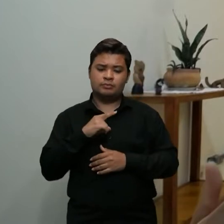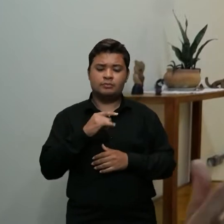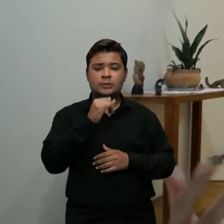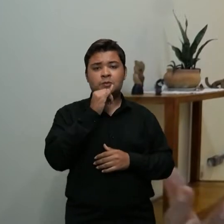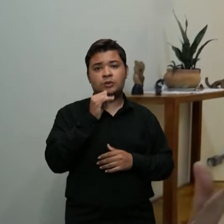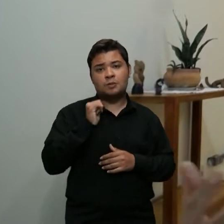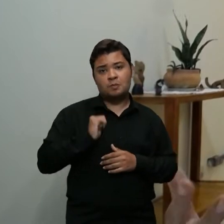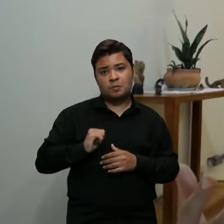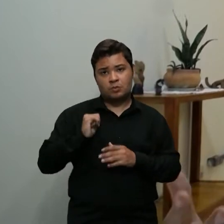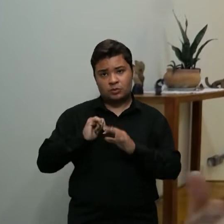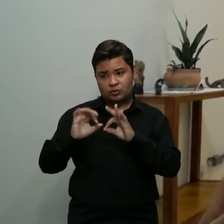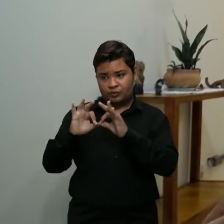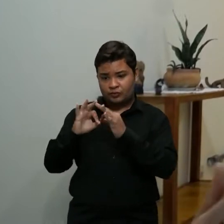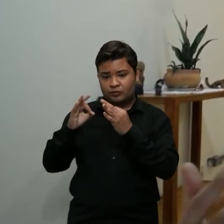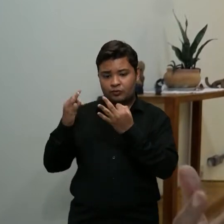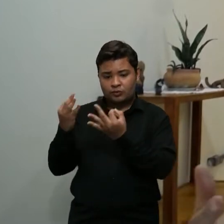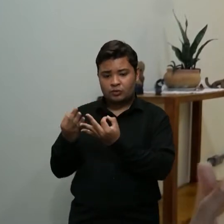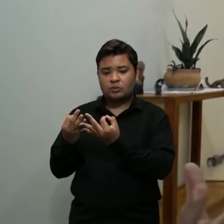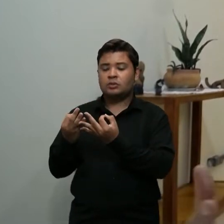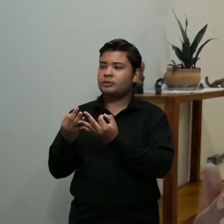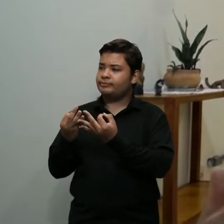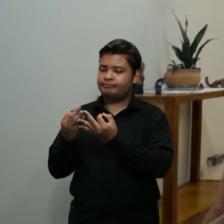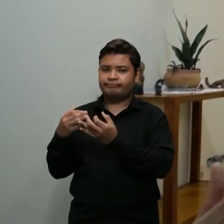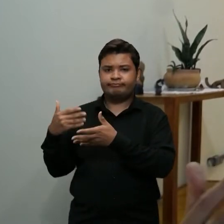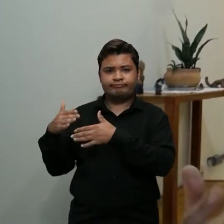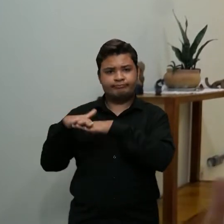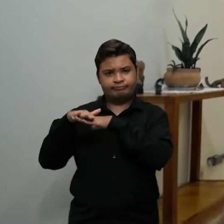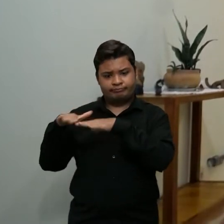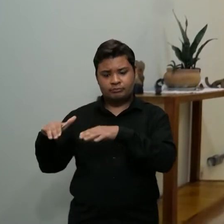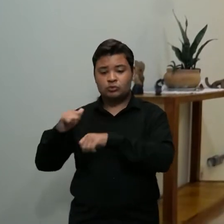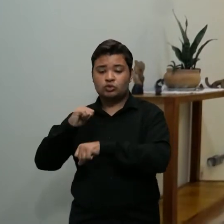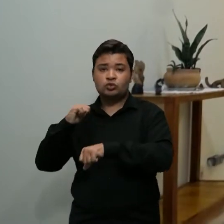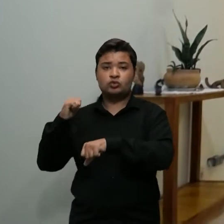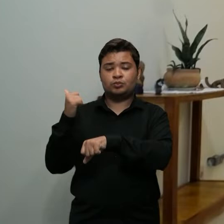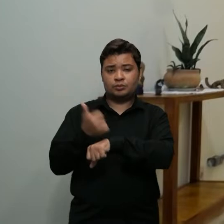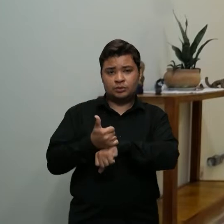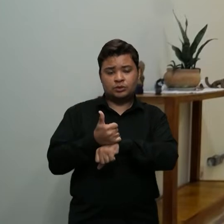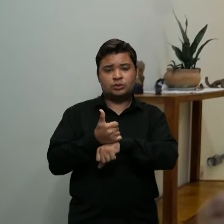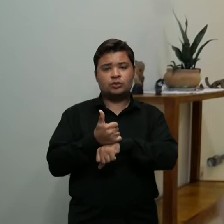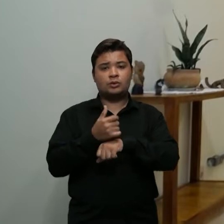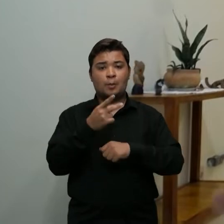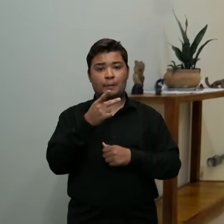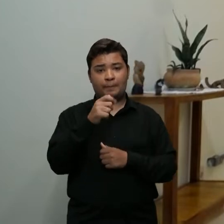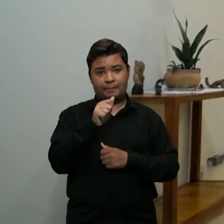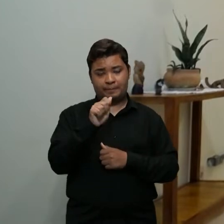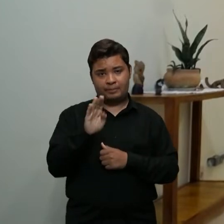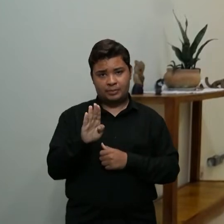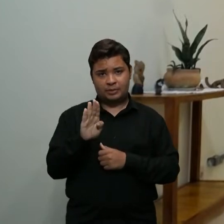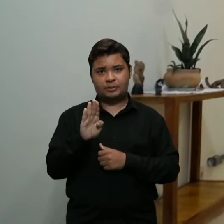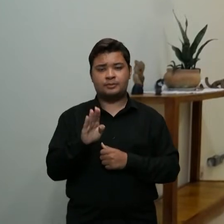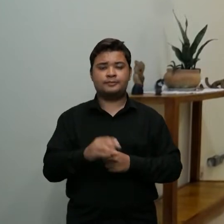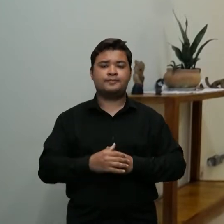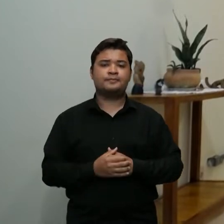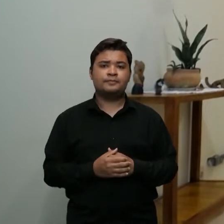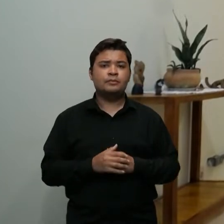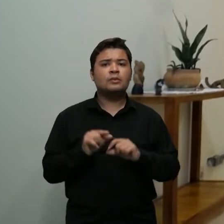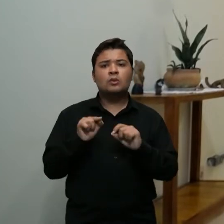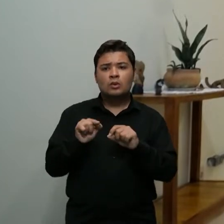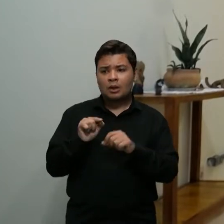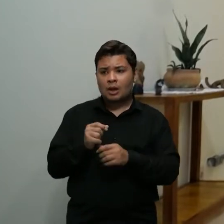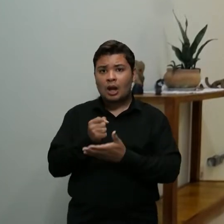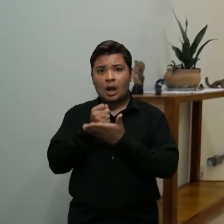Bolsa Família, que mais recentemente, né, foi substituído aí pelo Auxílio Brasil. Então, com esse caráter de auxílio